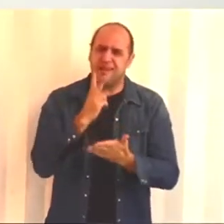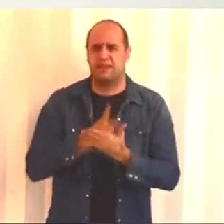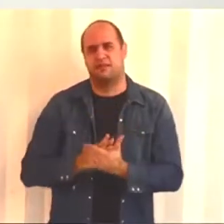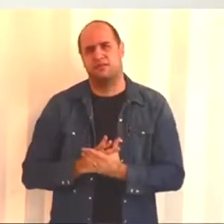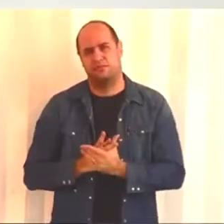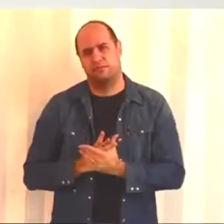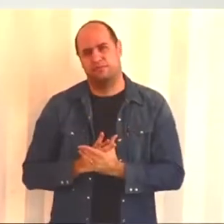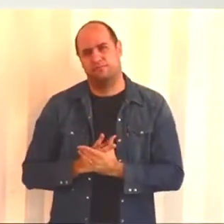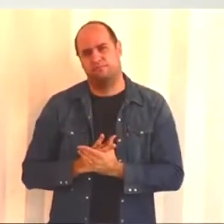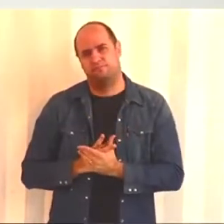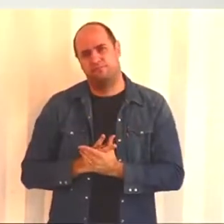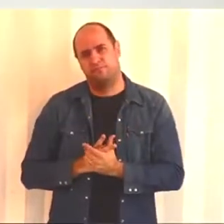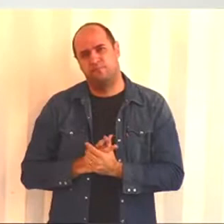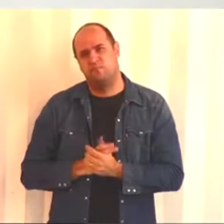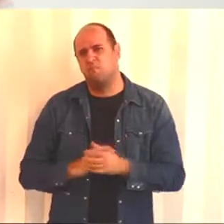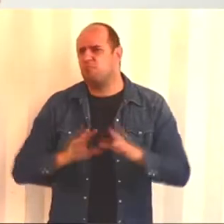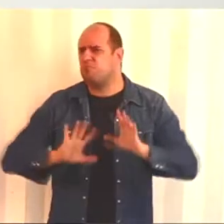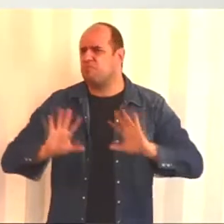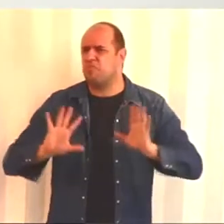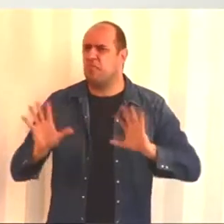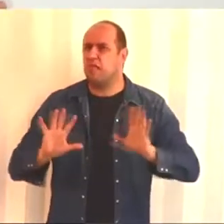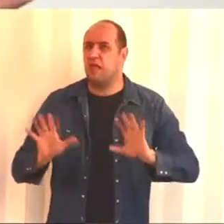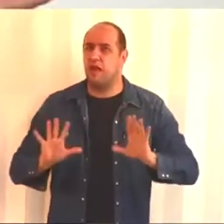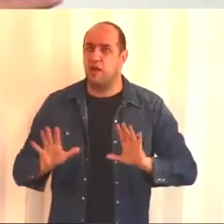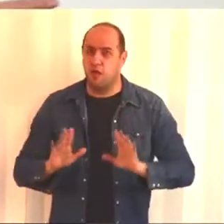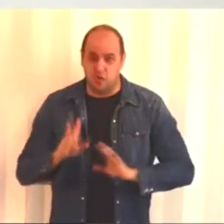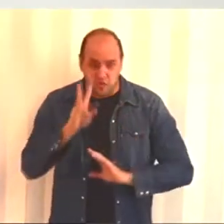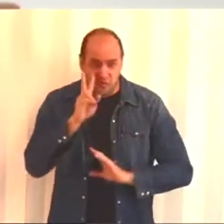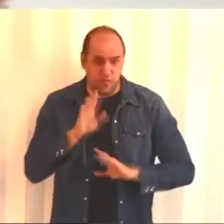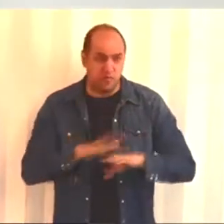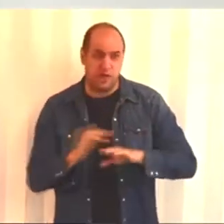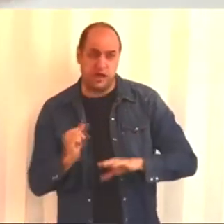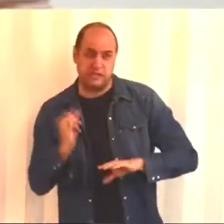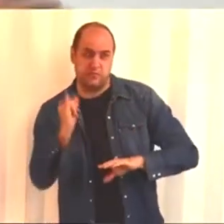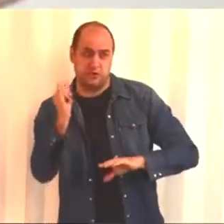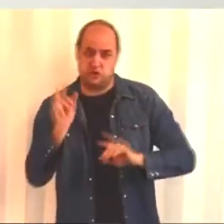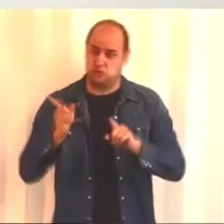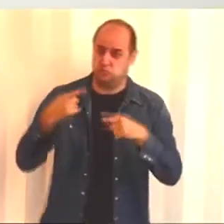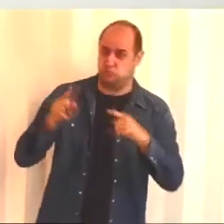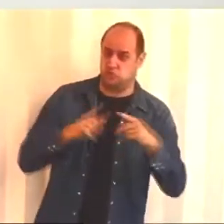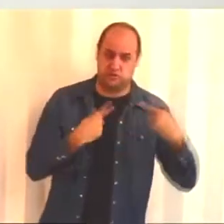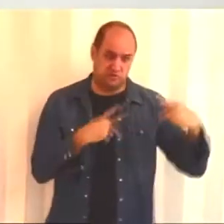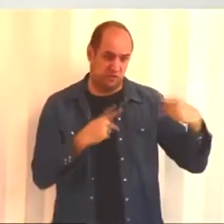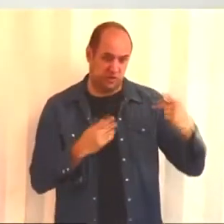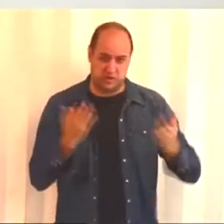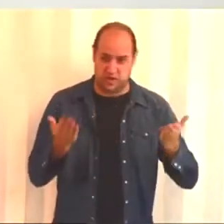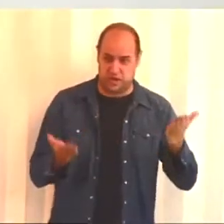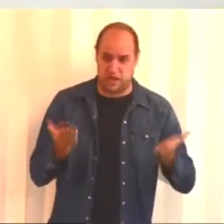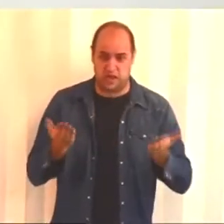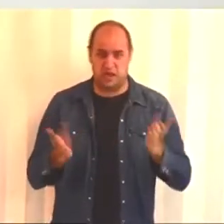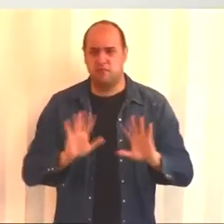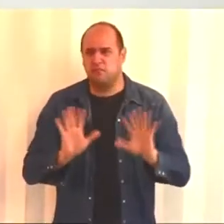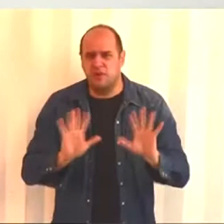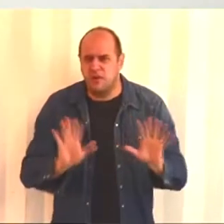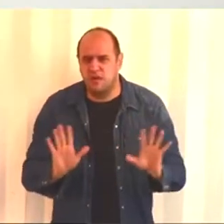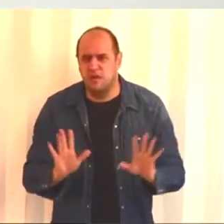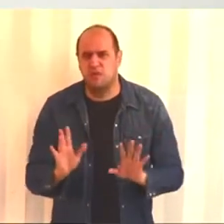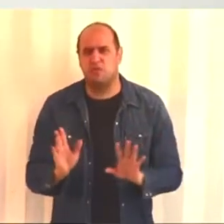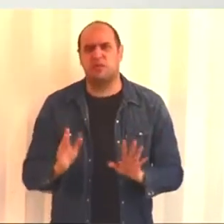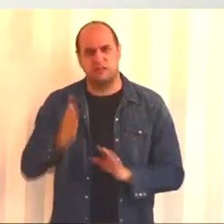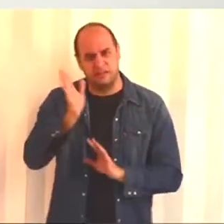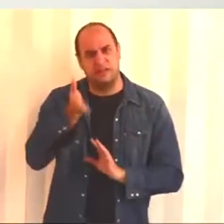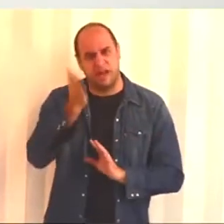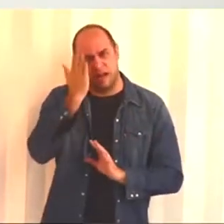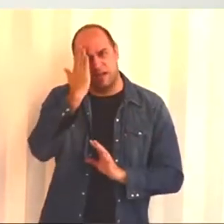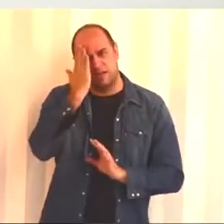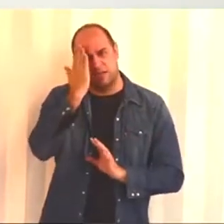louvor. Não vamos criar aqui nenhum tipo de competição entre o que é mais importante, entre música e pregação. Sabemos que o momento alto do culto,